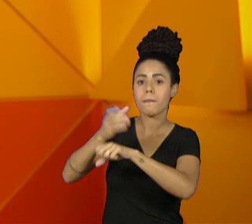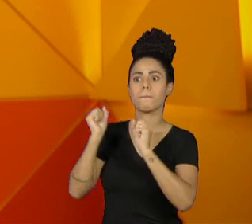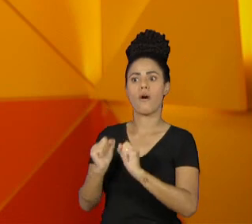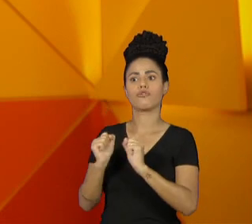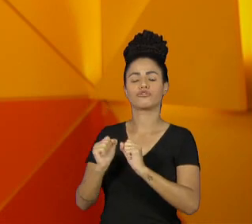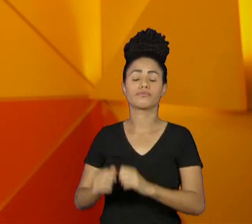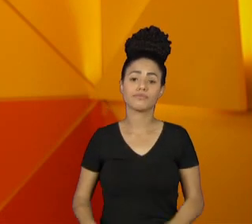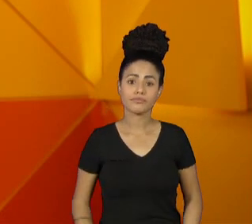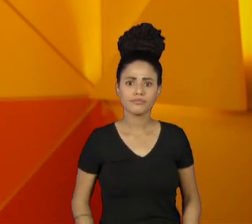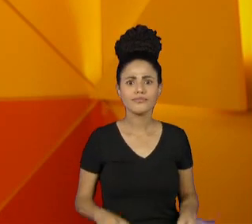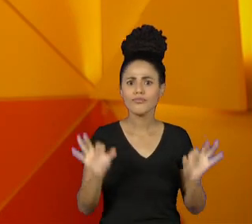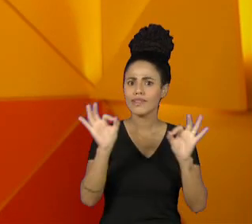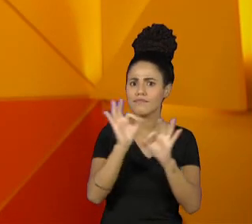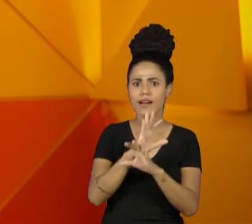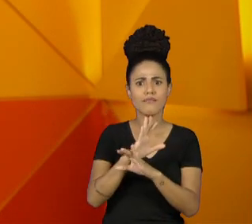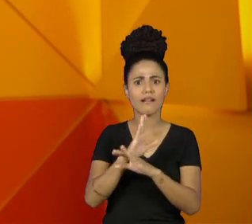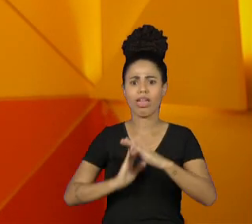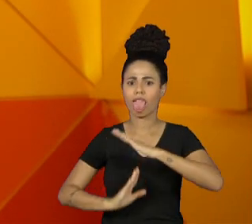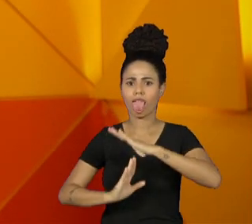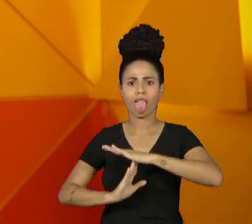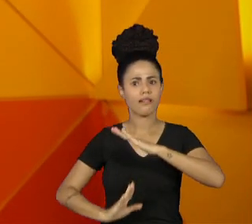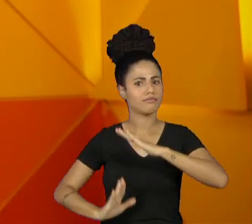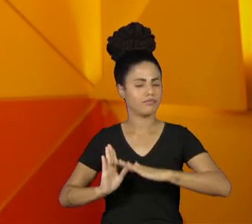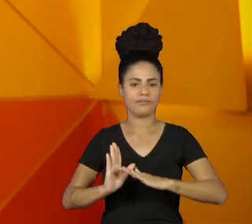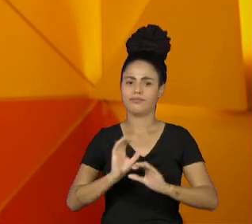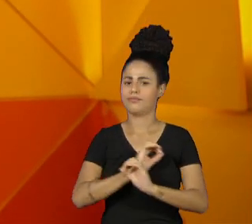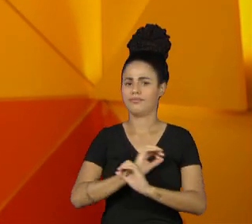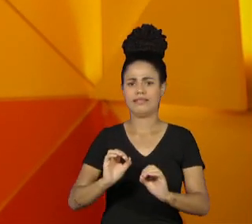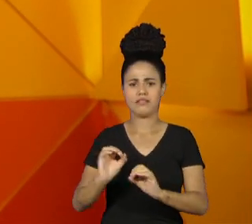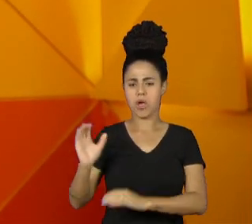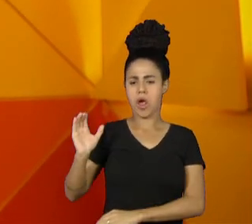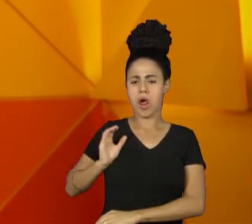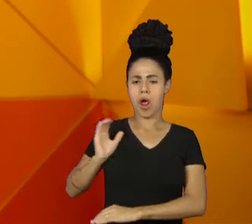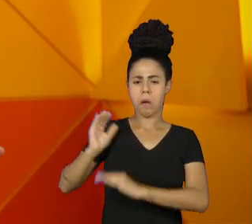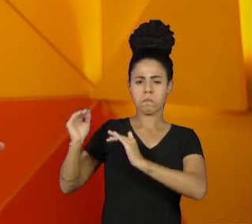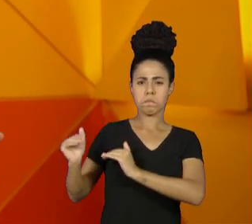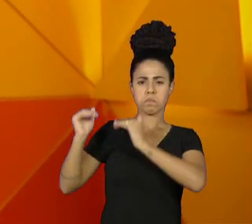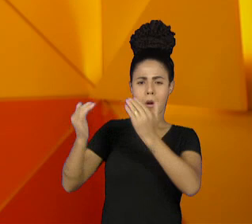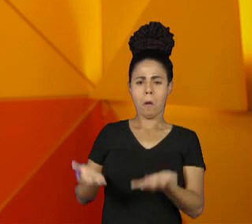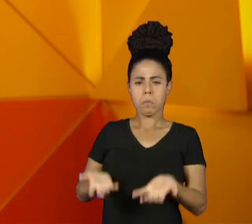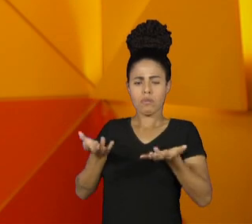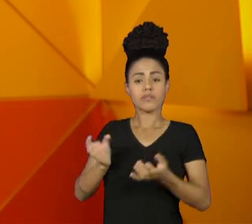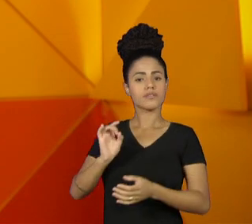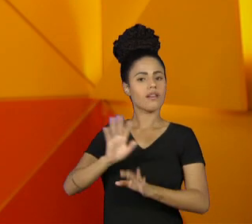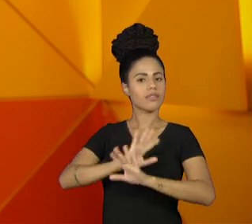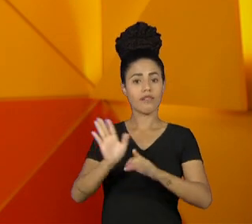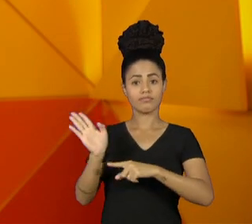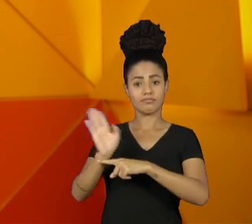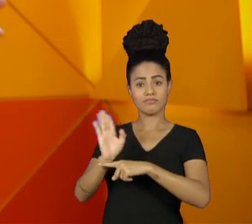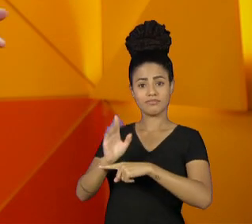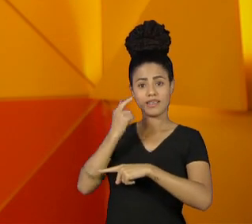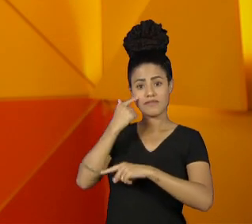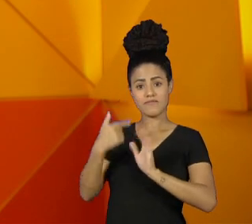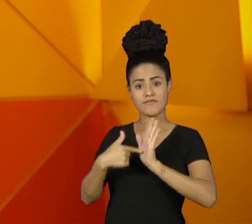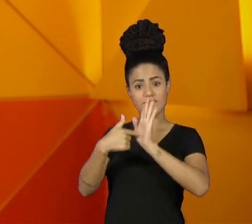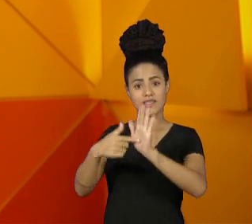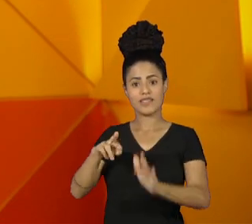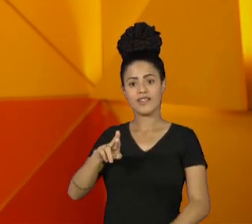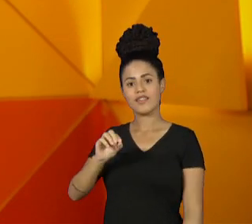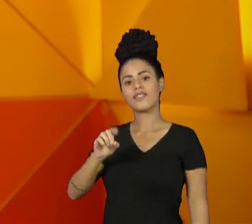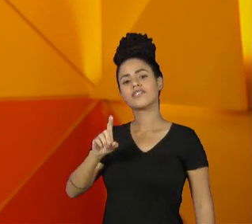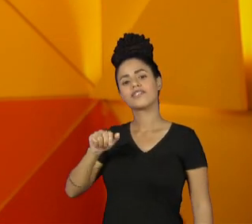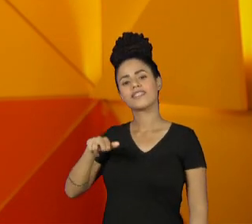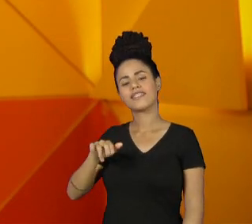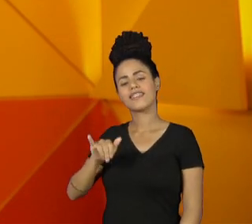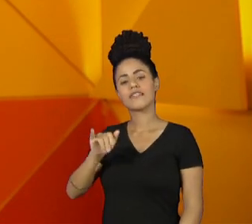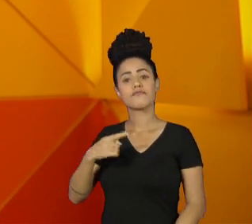com esse estigma de que música de concerto é coisa da elite e das grandes cidades, o nosso vídeo repórter Rodney Sugita foi